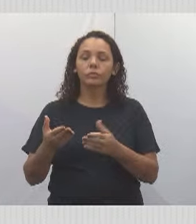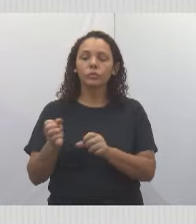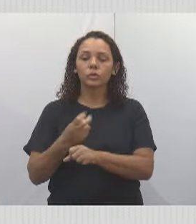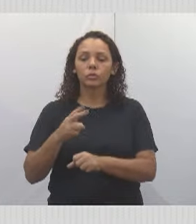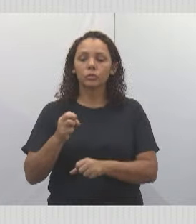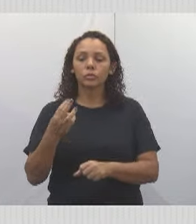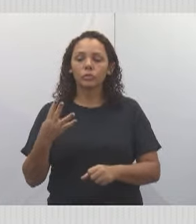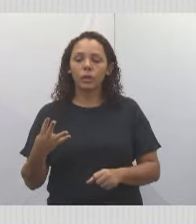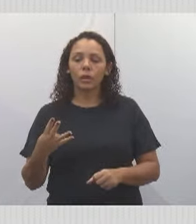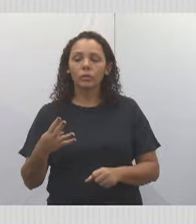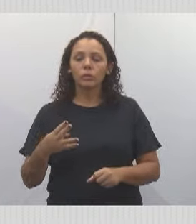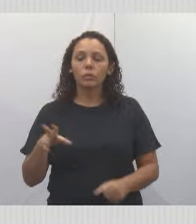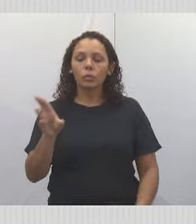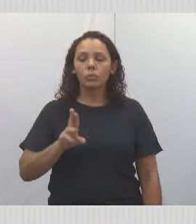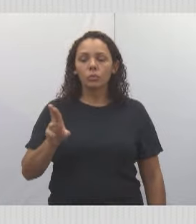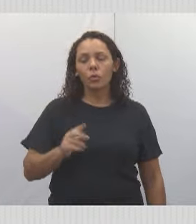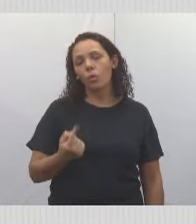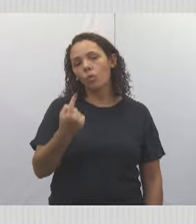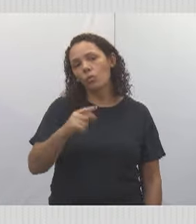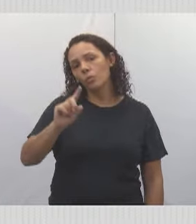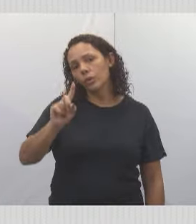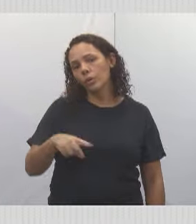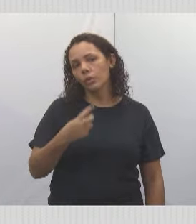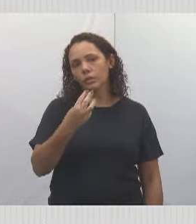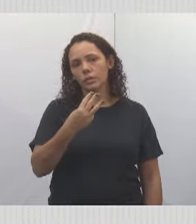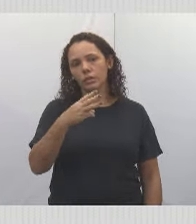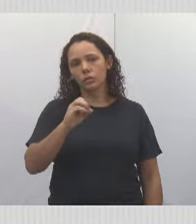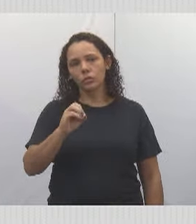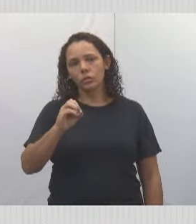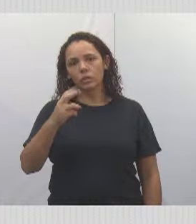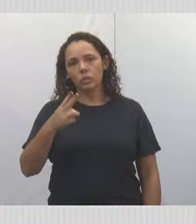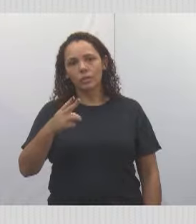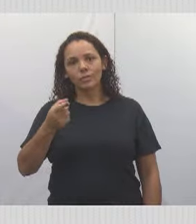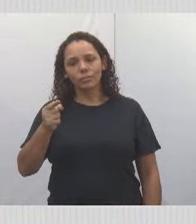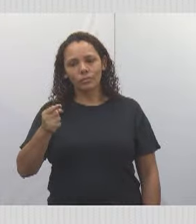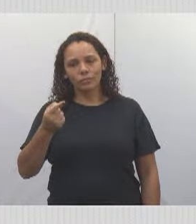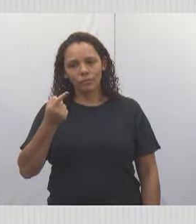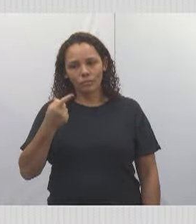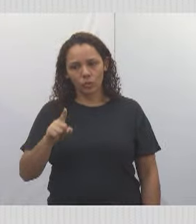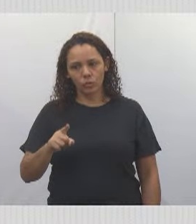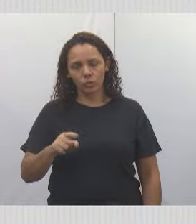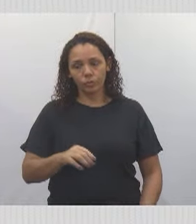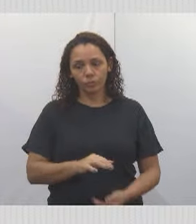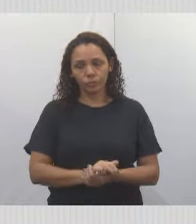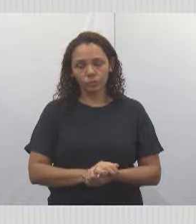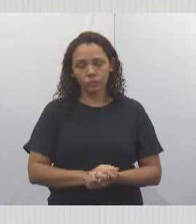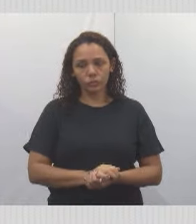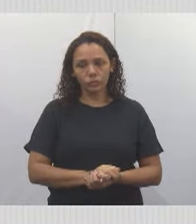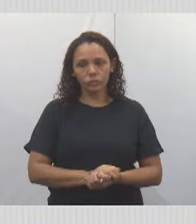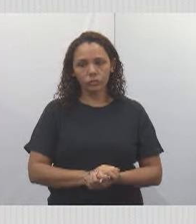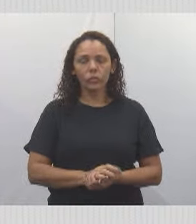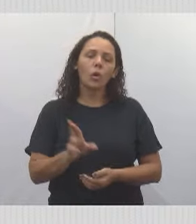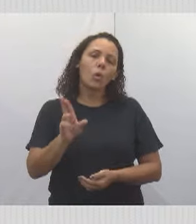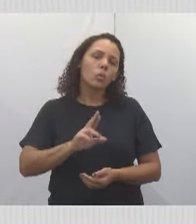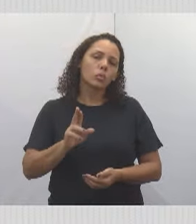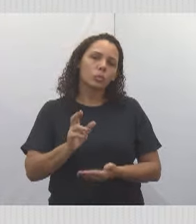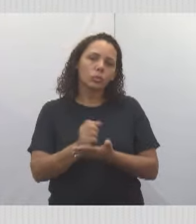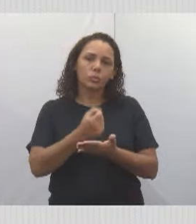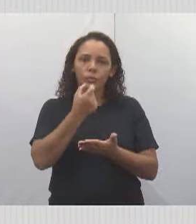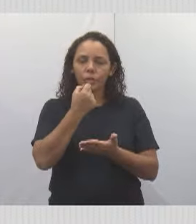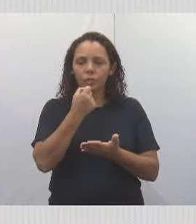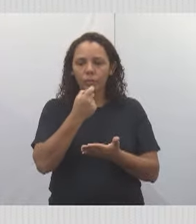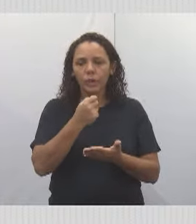2024 1.302.000 aproximadamente. Isso, as ordens judiciais são gastas com medicamento,